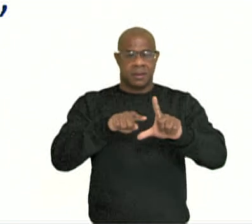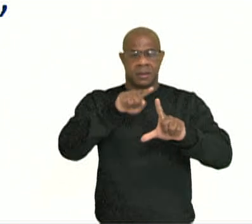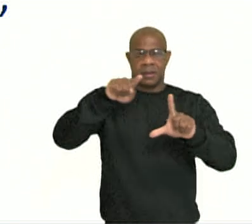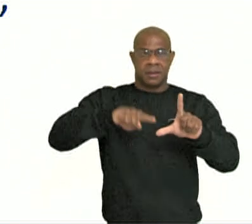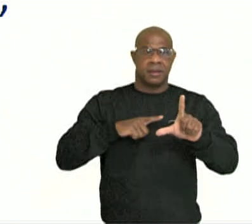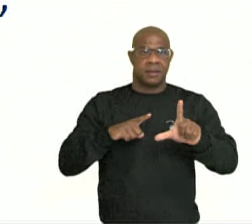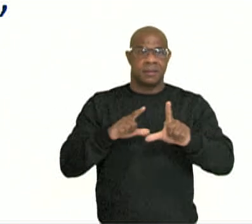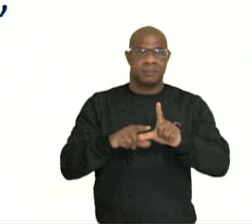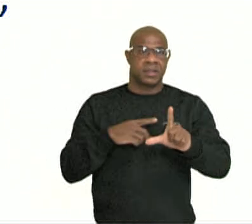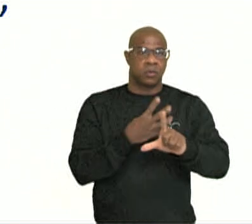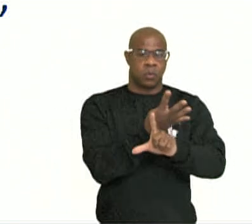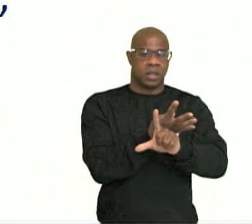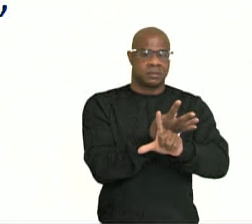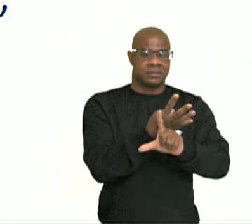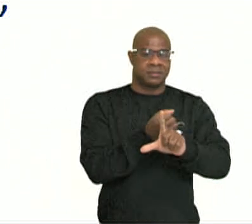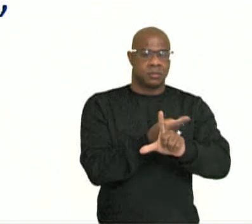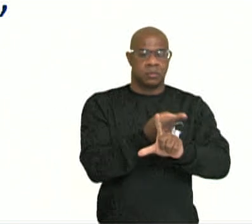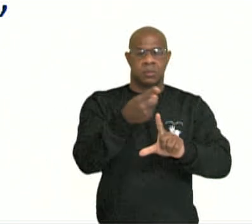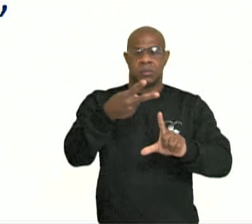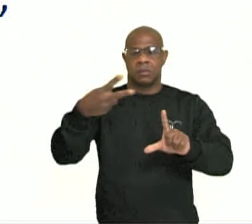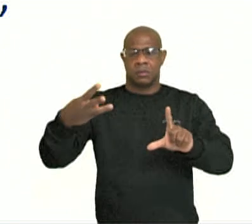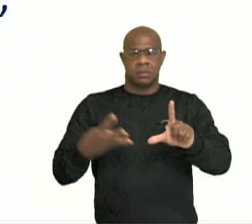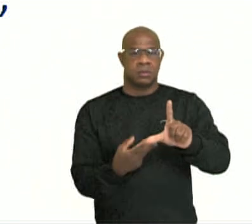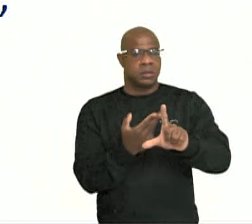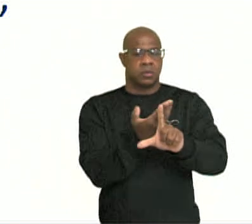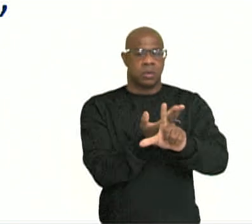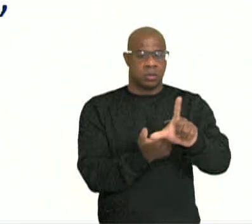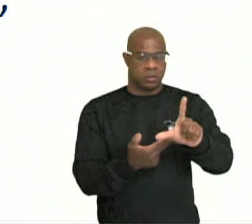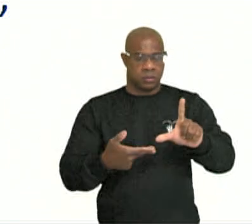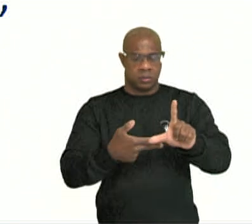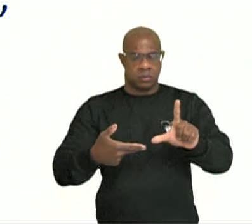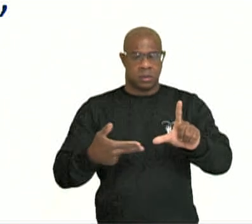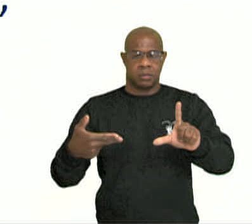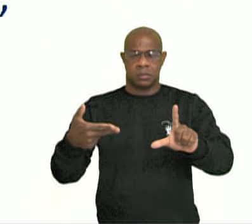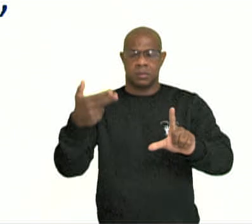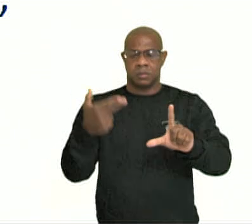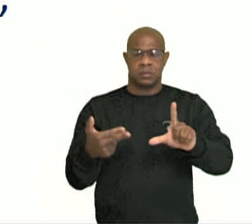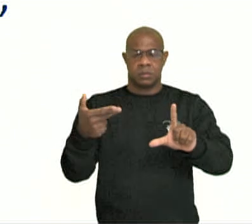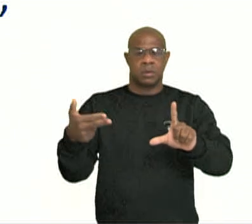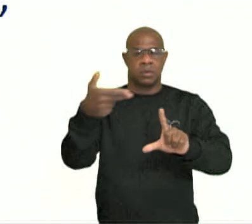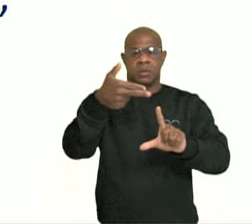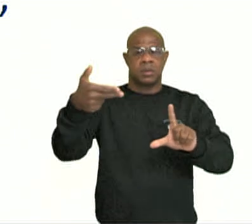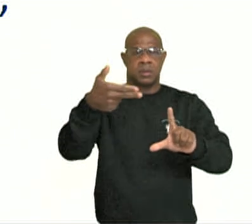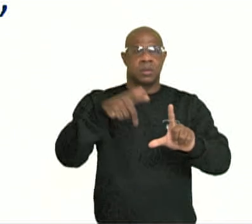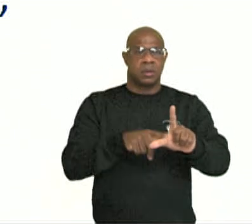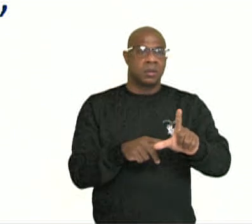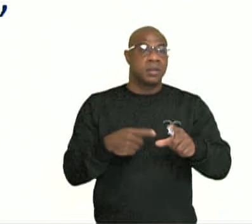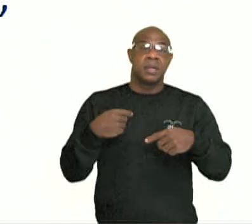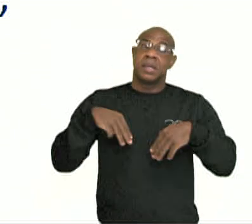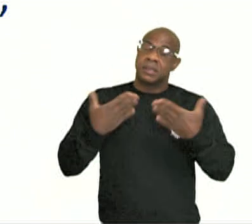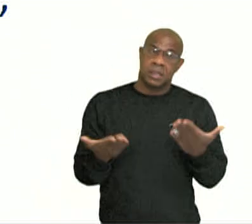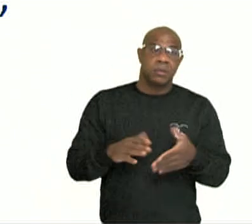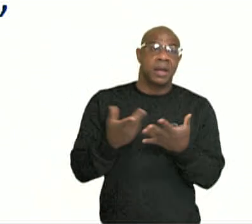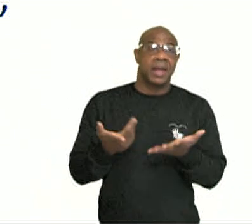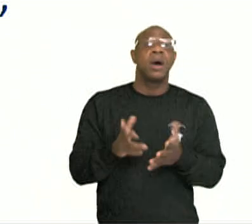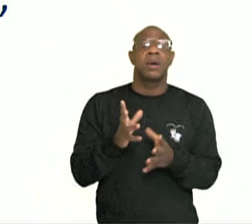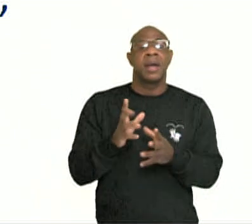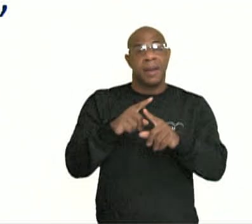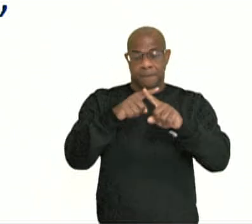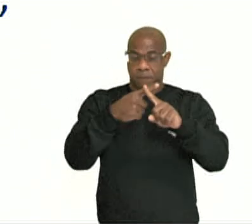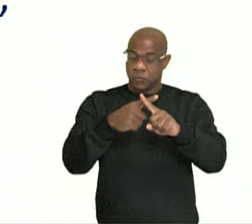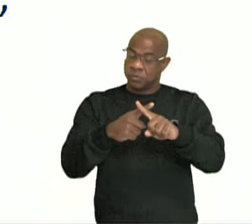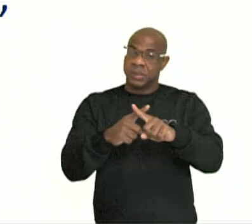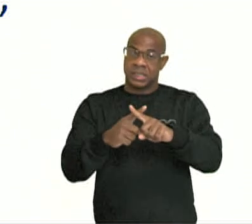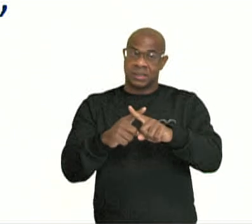lados, e os 4 lados têm a mesma medida. Portanto, é a multiplicação da medida dos